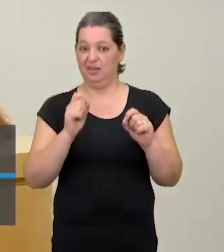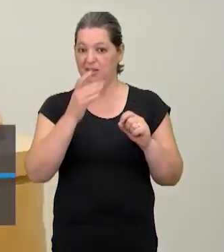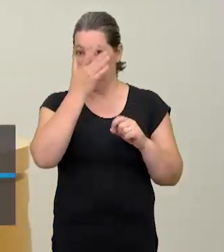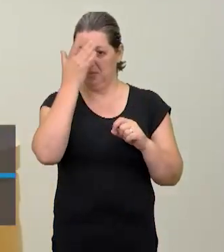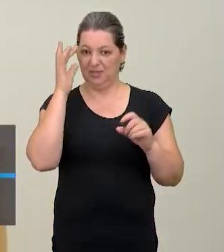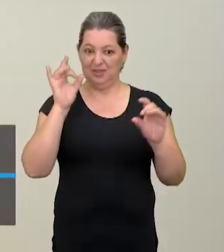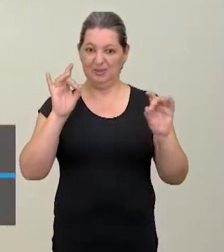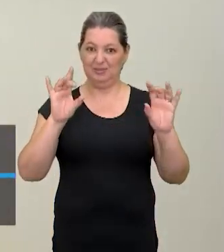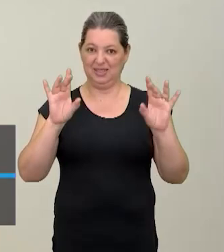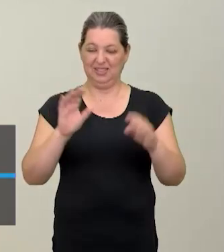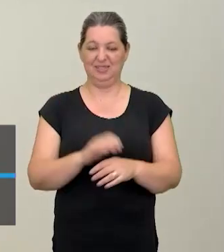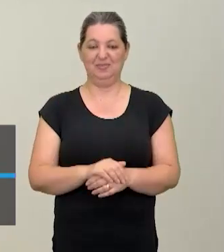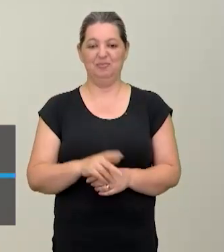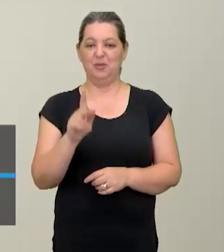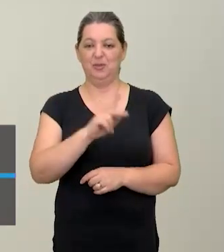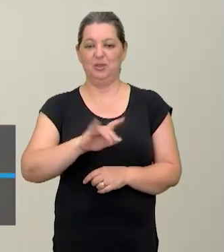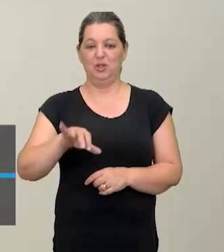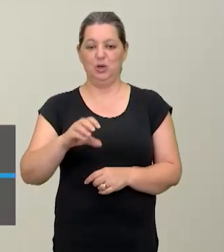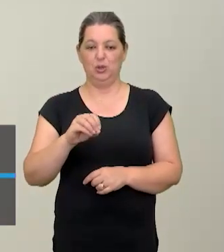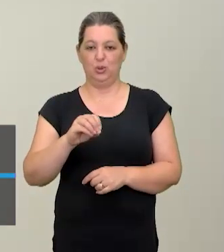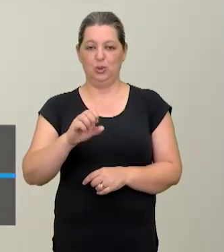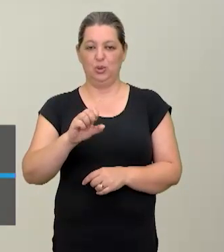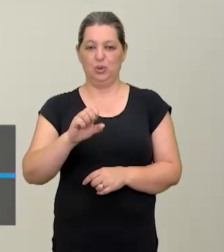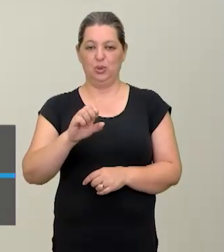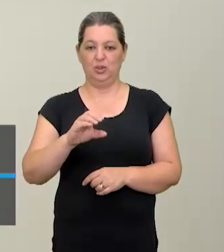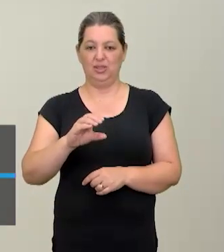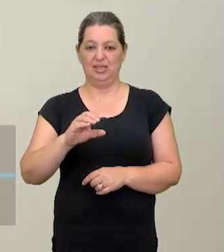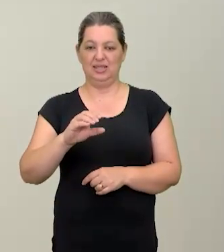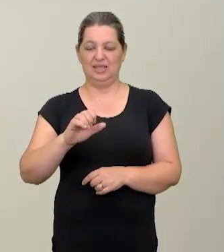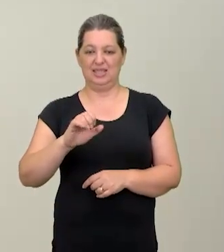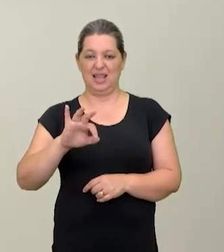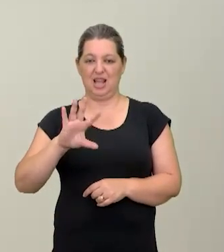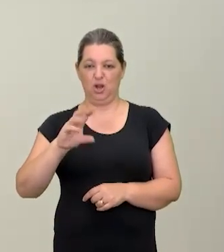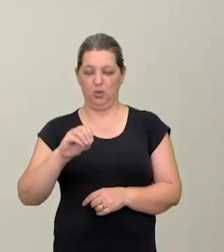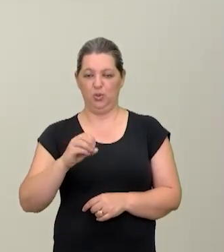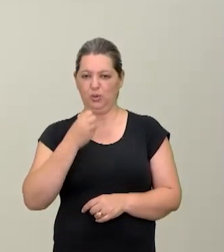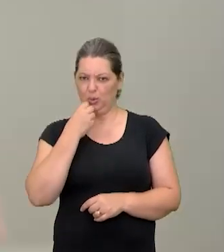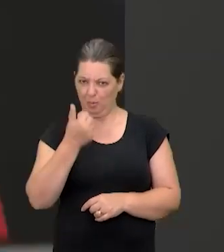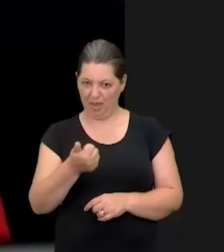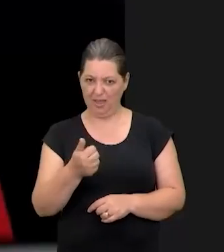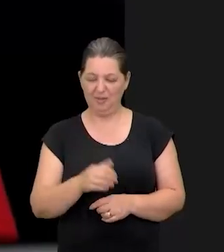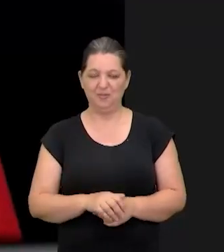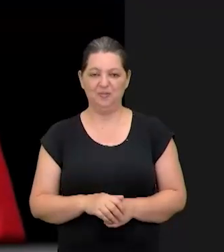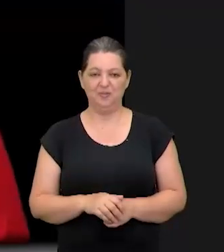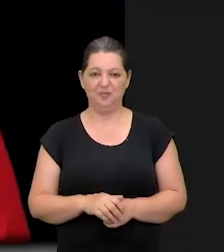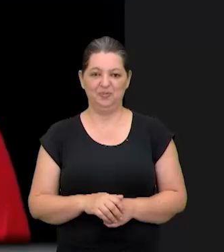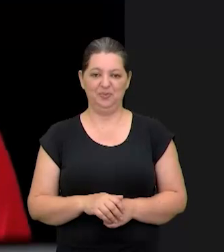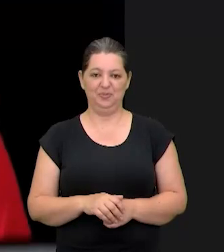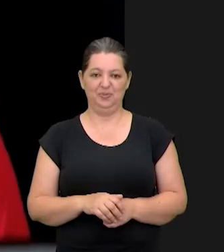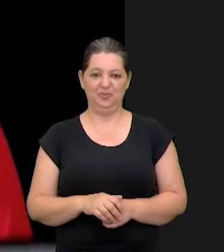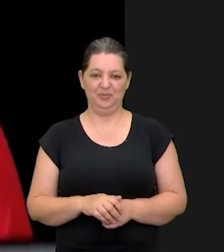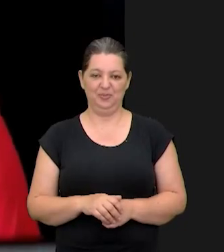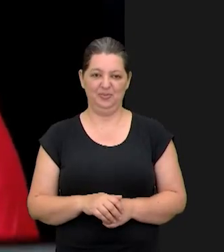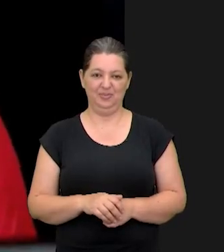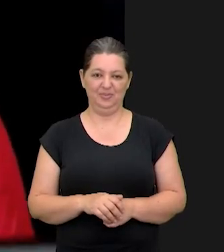especial, o professor Jocélio, que estará aí no chat. Tudo bom, professor Jocélio?